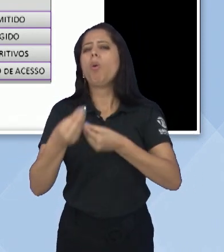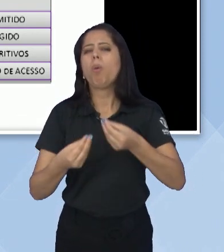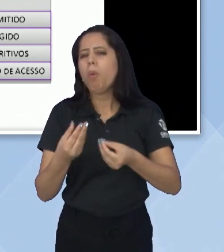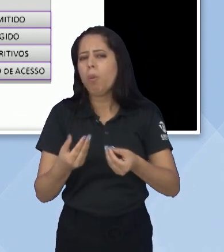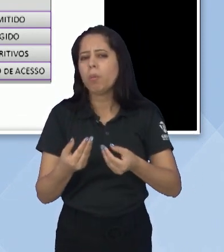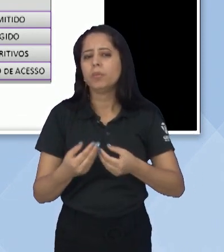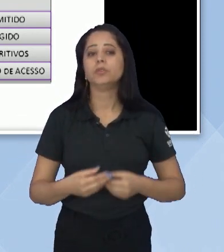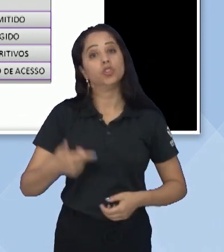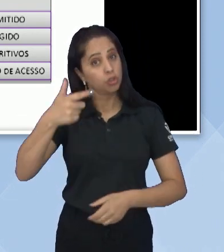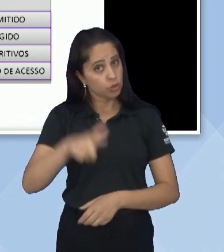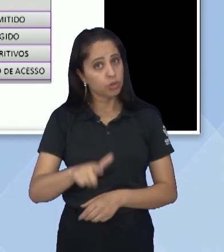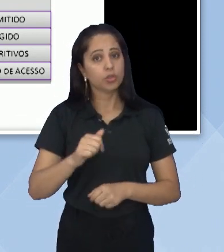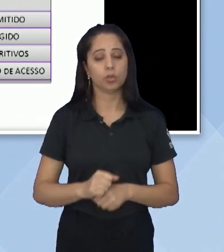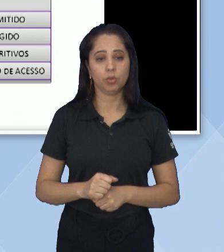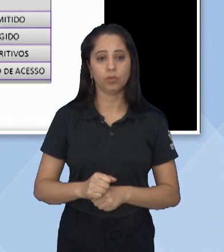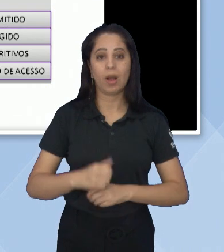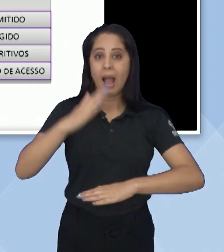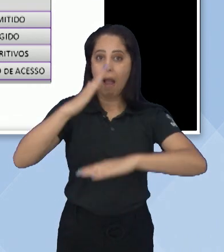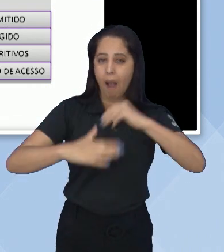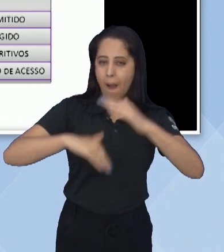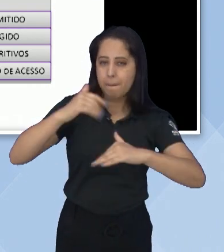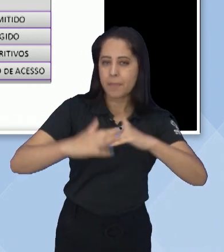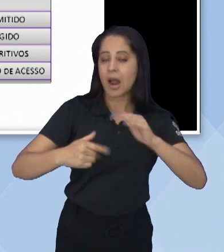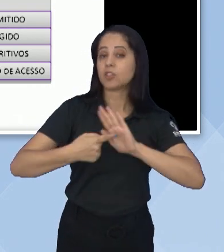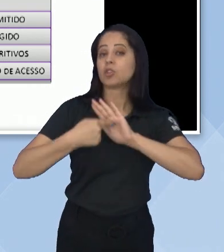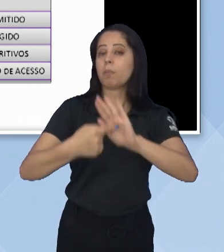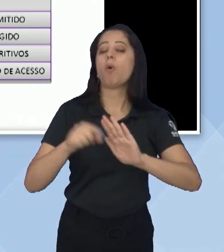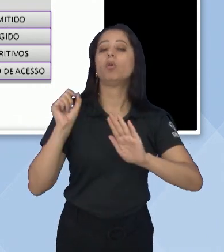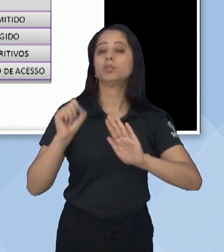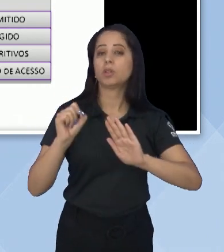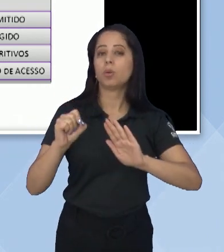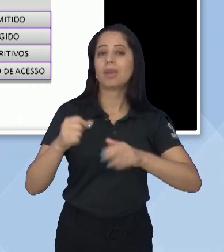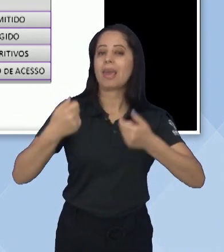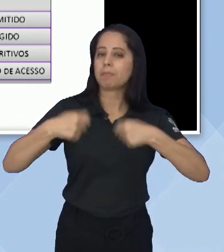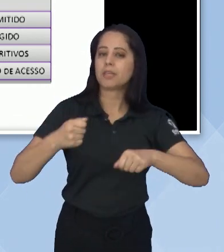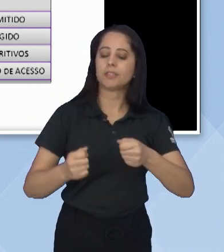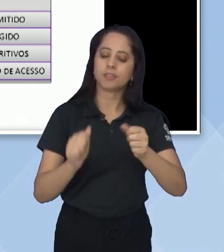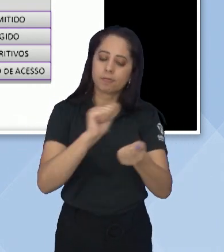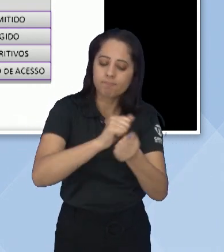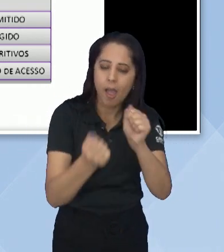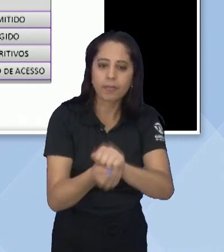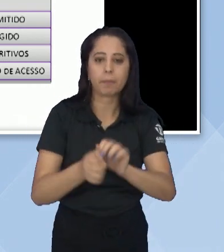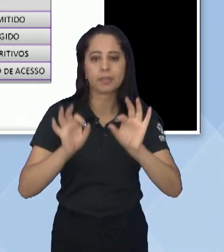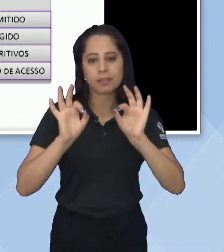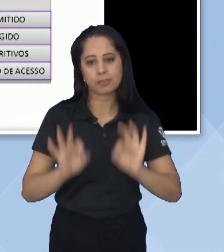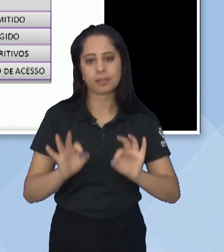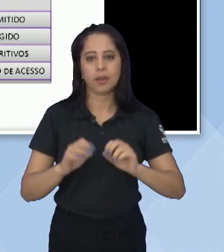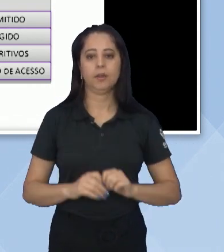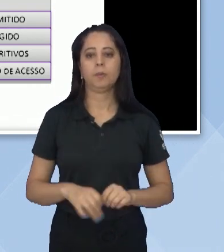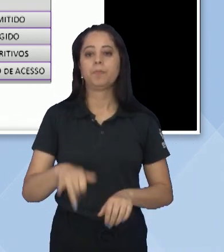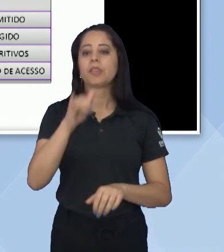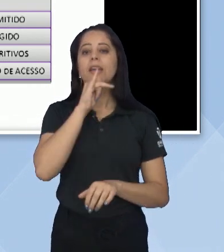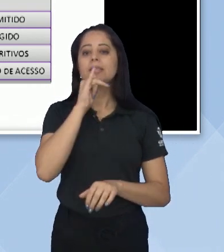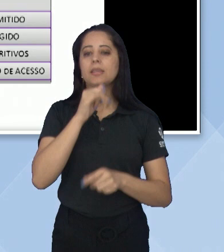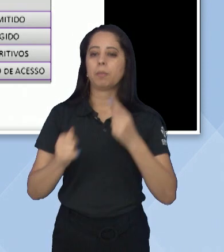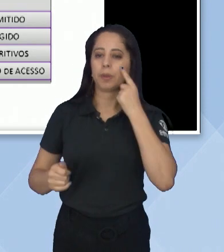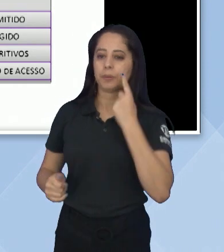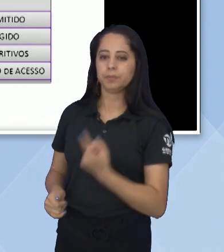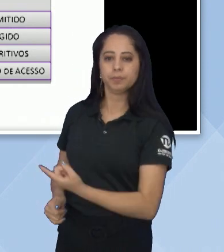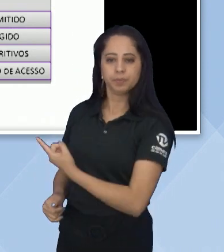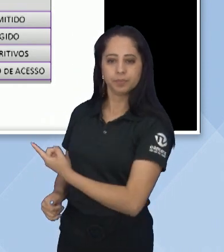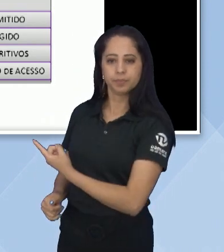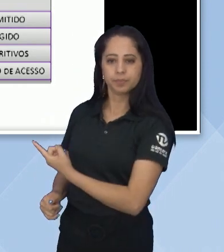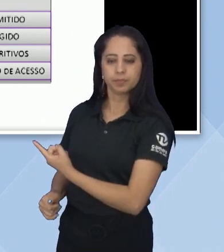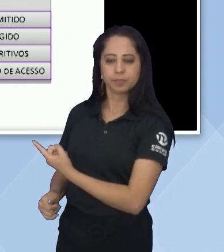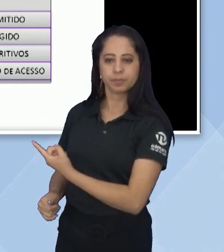e de novo a prática mostra a necessidade de aperfeiçoamento então ali eu posso ver muitas vezes eu tenho um corredor de uso e eu tenho